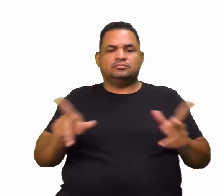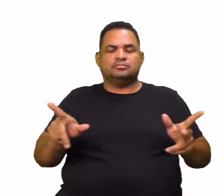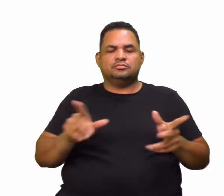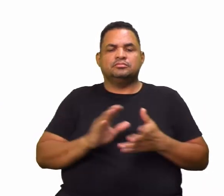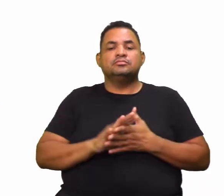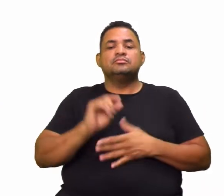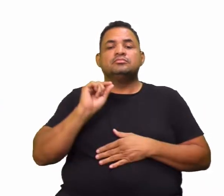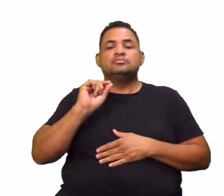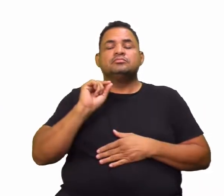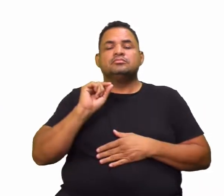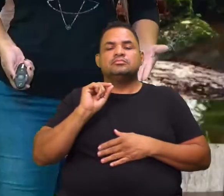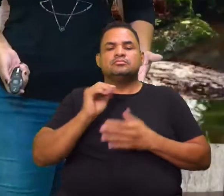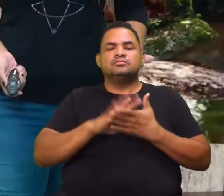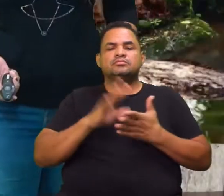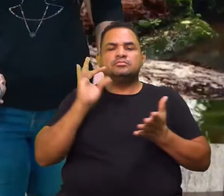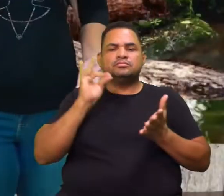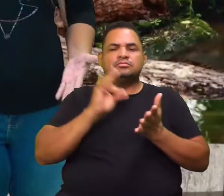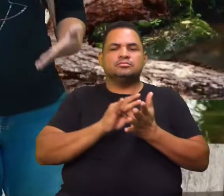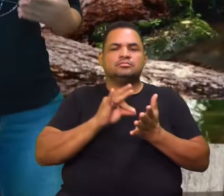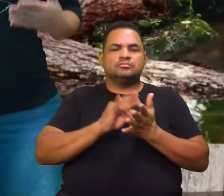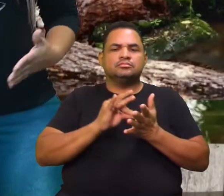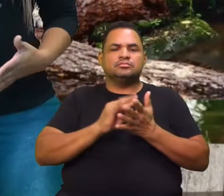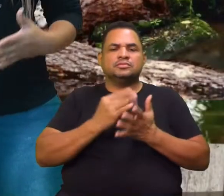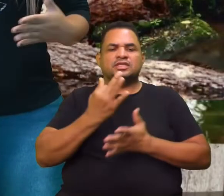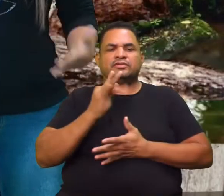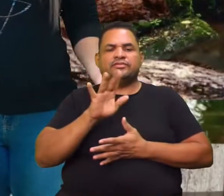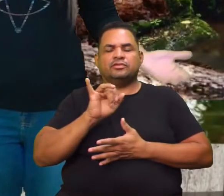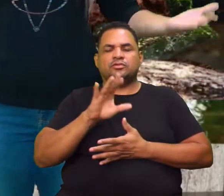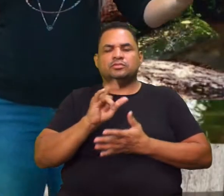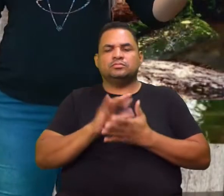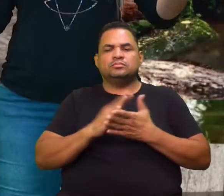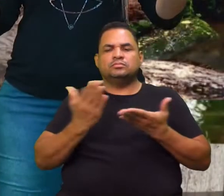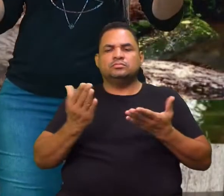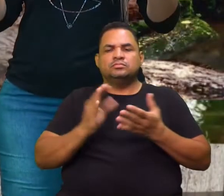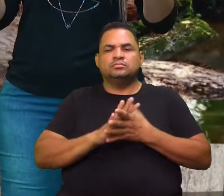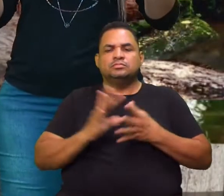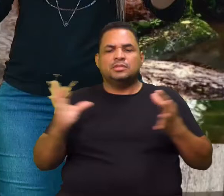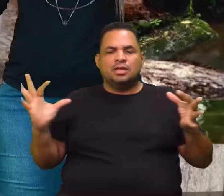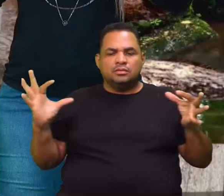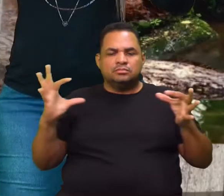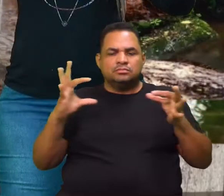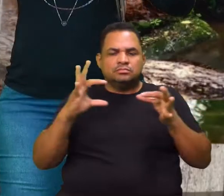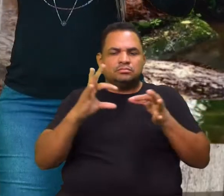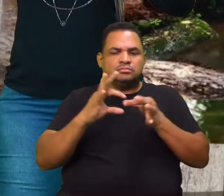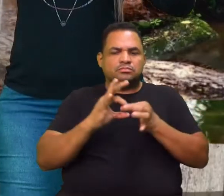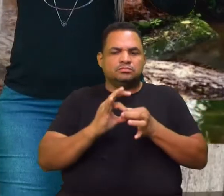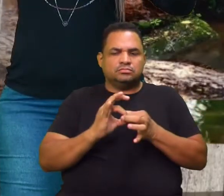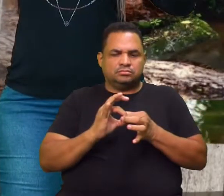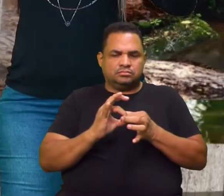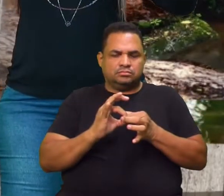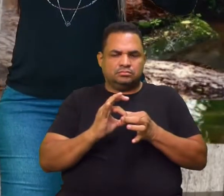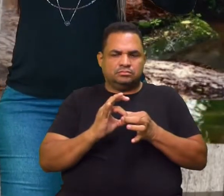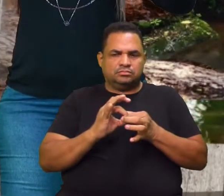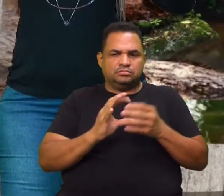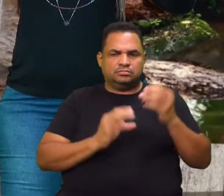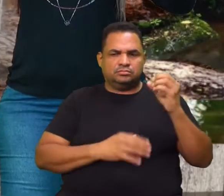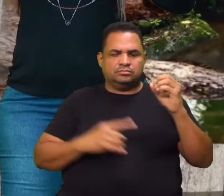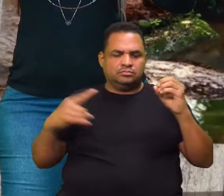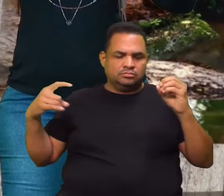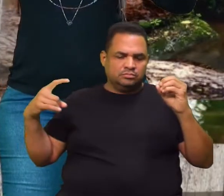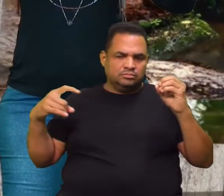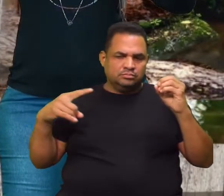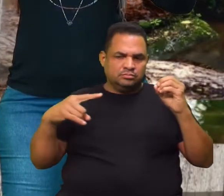que é de fato essa fecundação? É a união. O espermatozoide está aqui, ó.